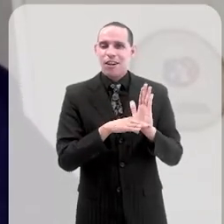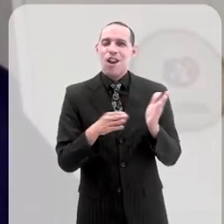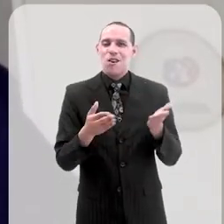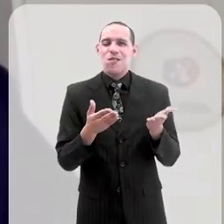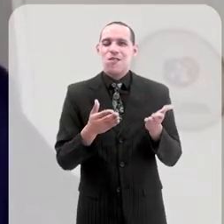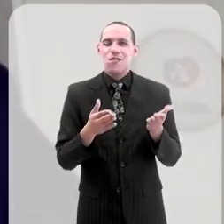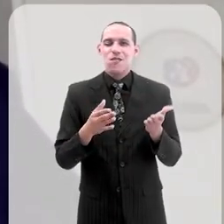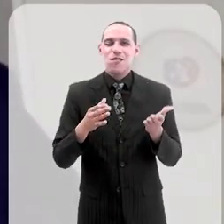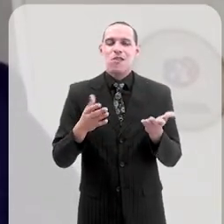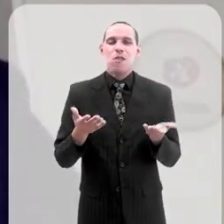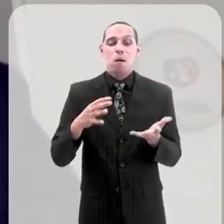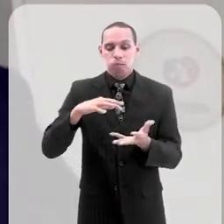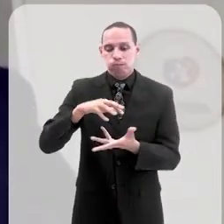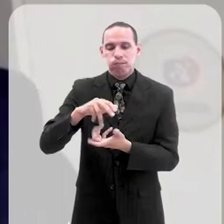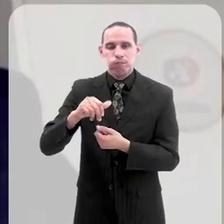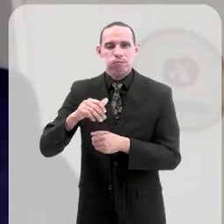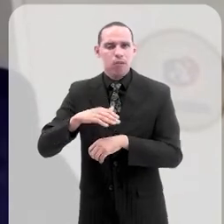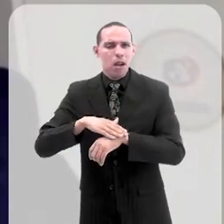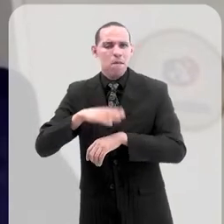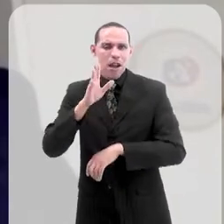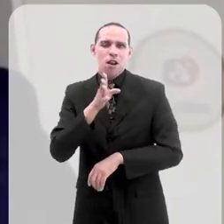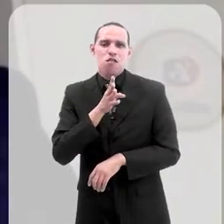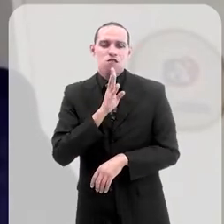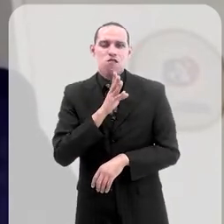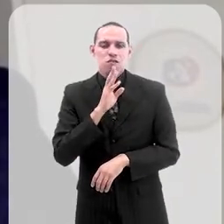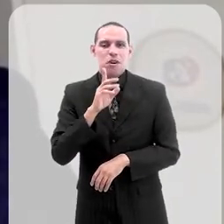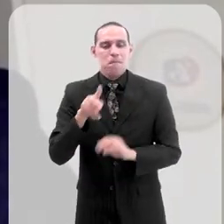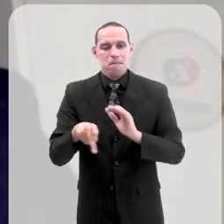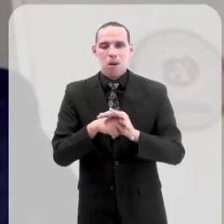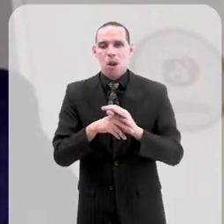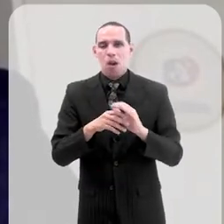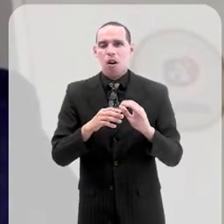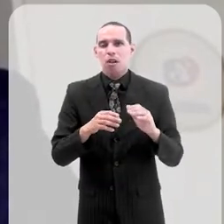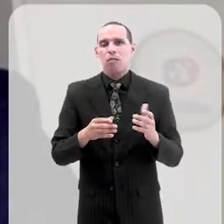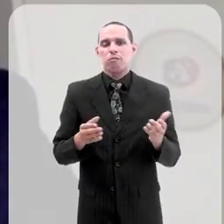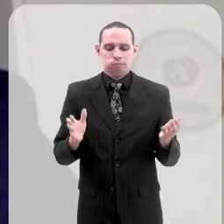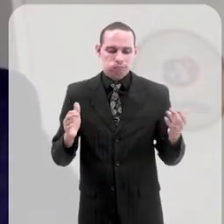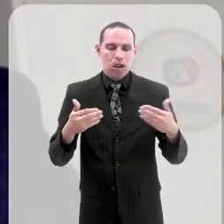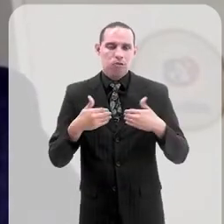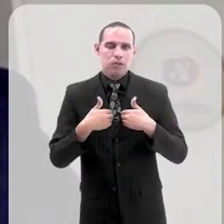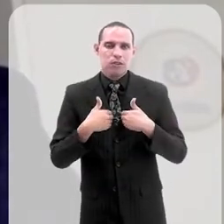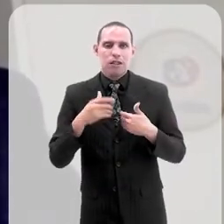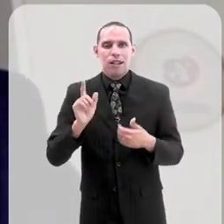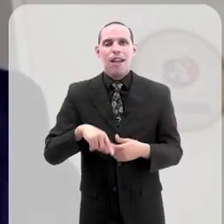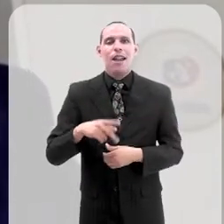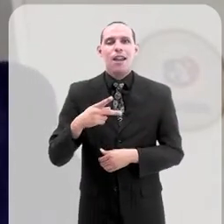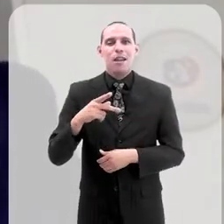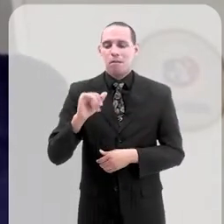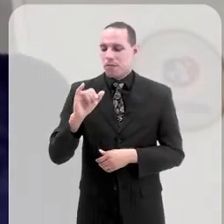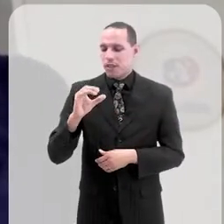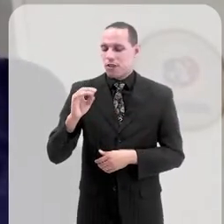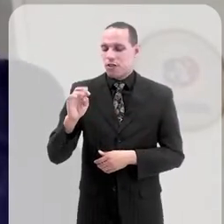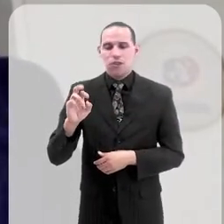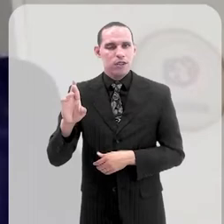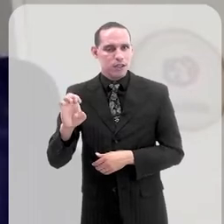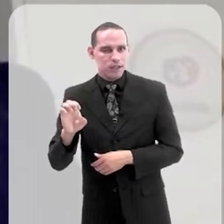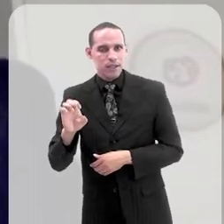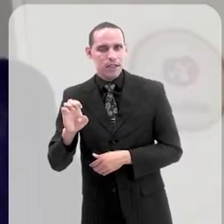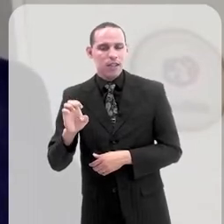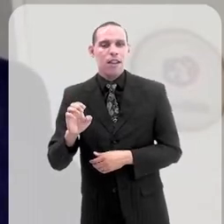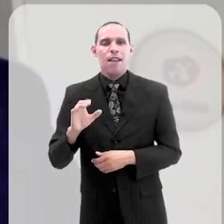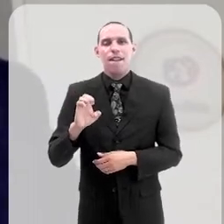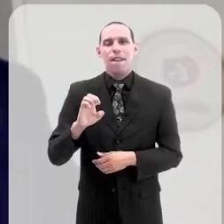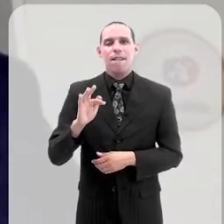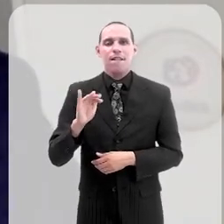conhecidos no mundo, para comunicar, para criar pessoas com autismo, que é o Picture Exchange Communication System, que é